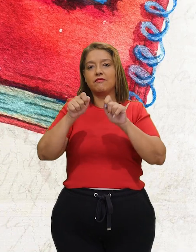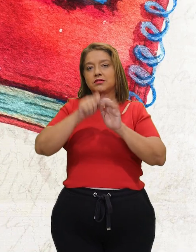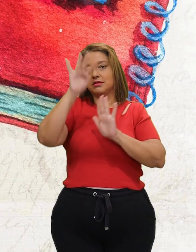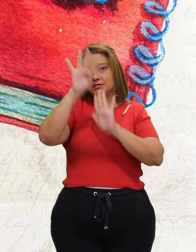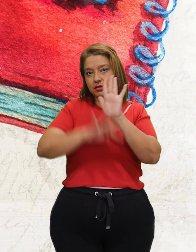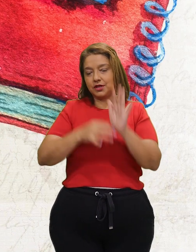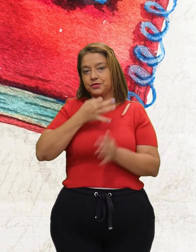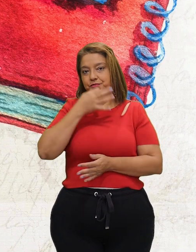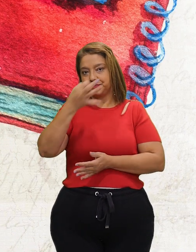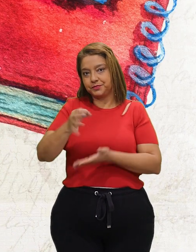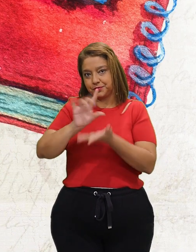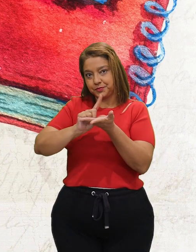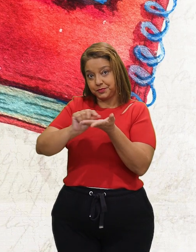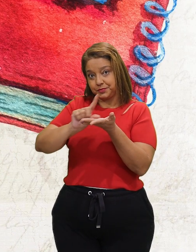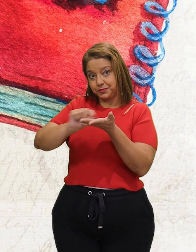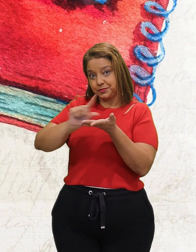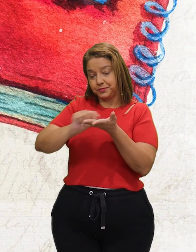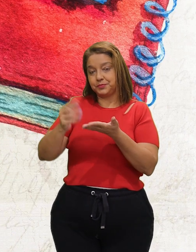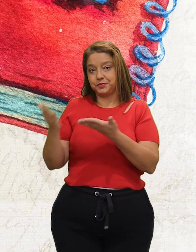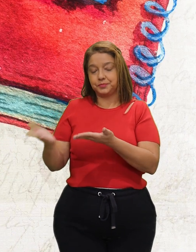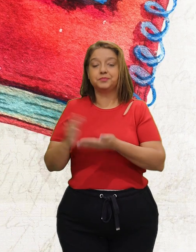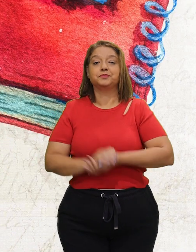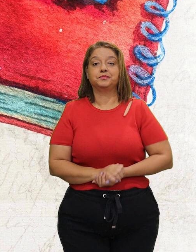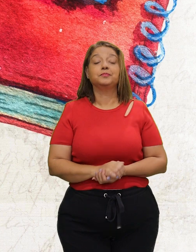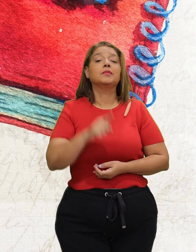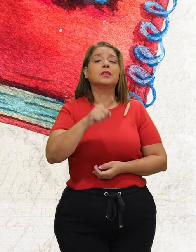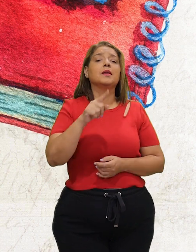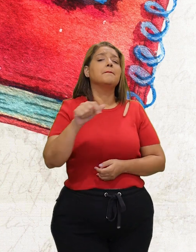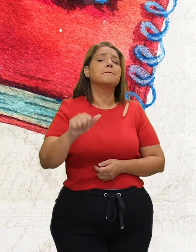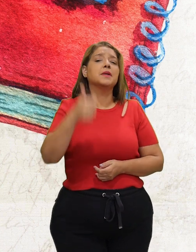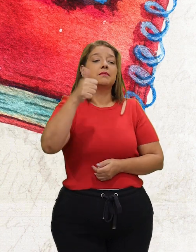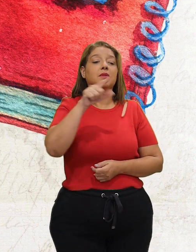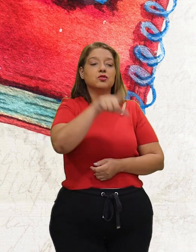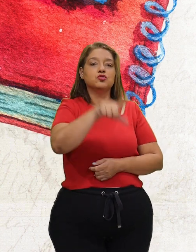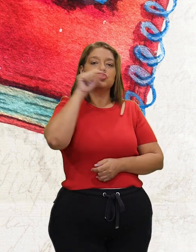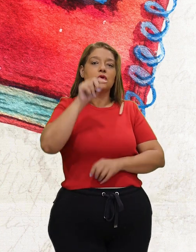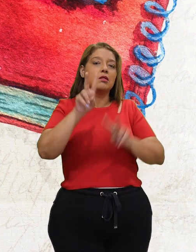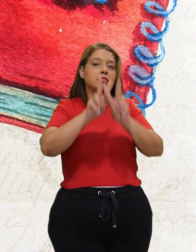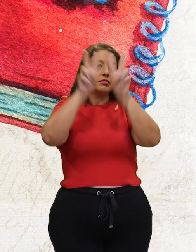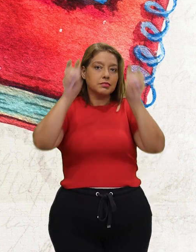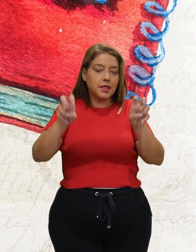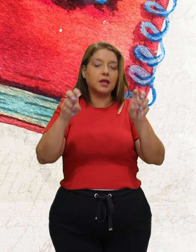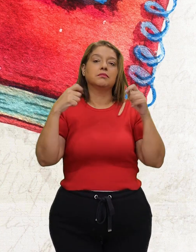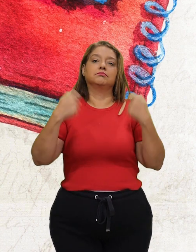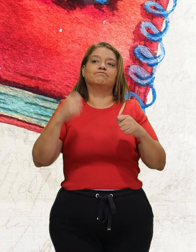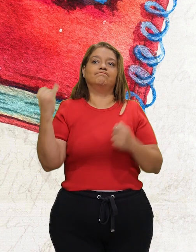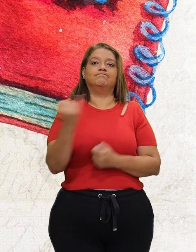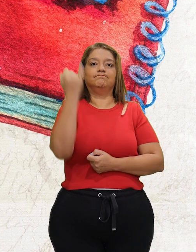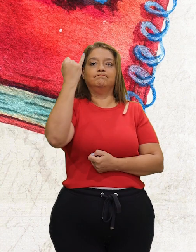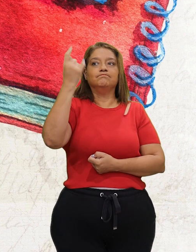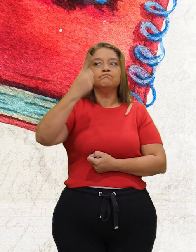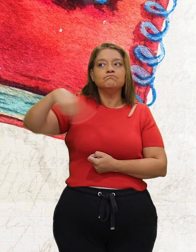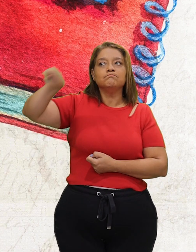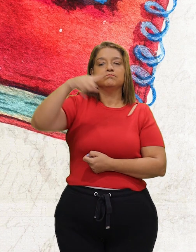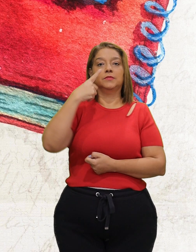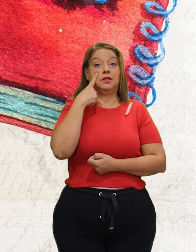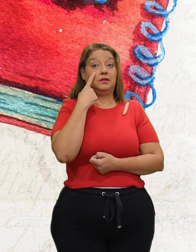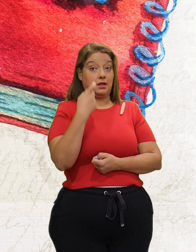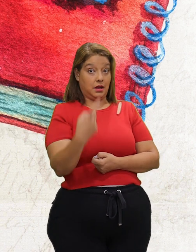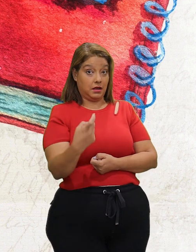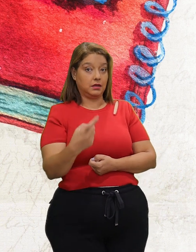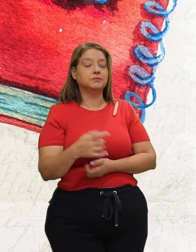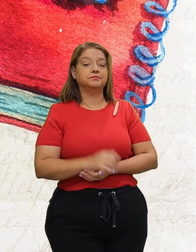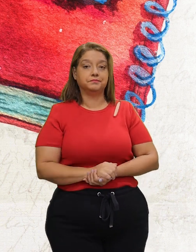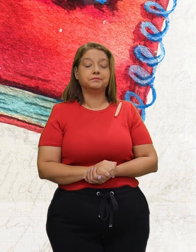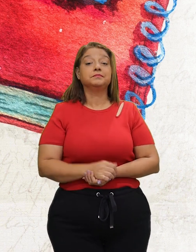Primeira coisa, a escolha do tema. Selecione um tema relevante e de interesse público. Em